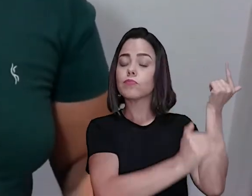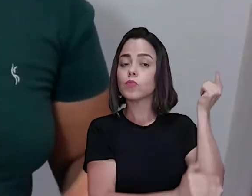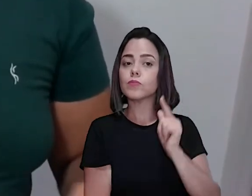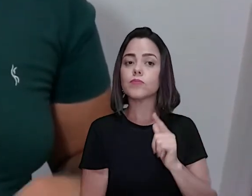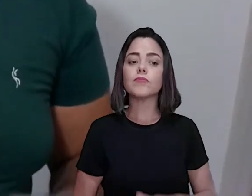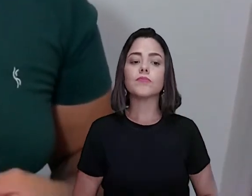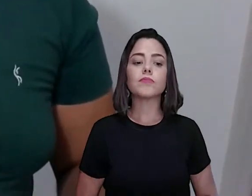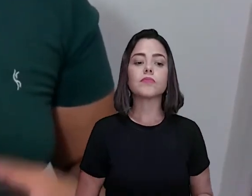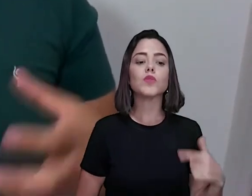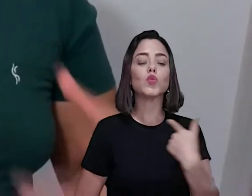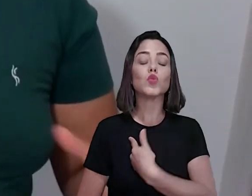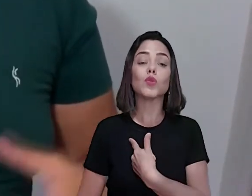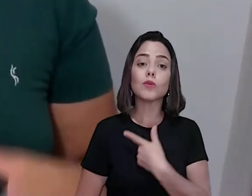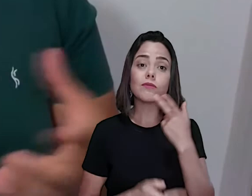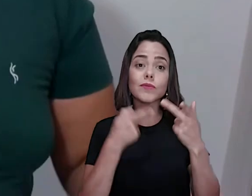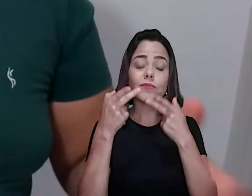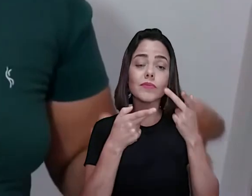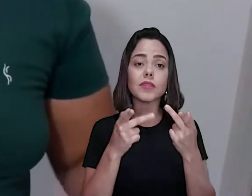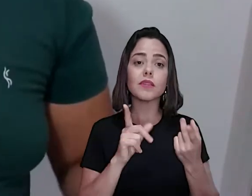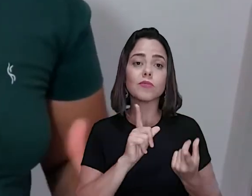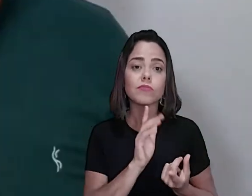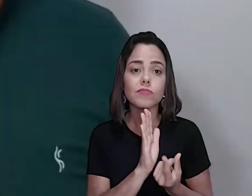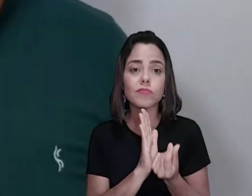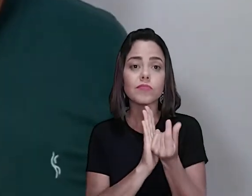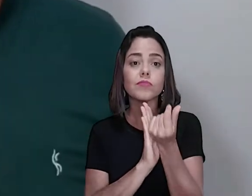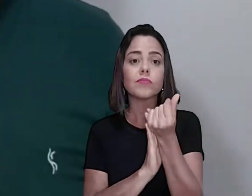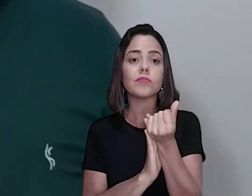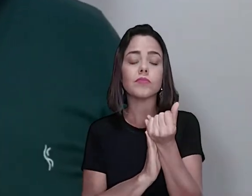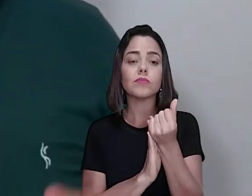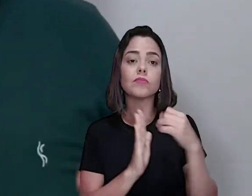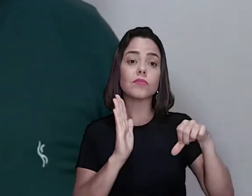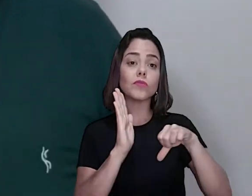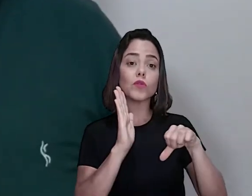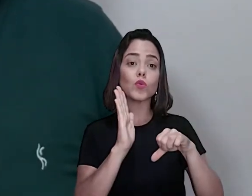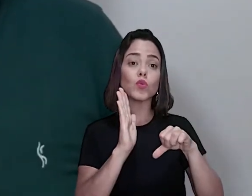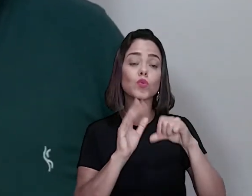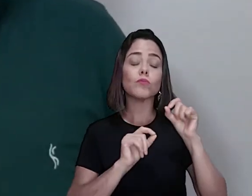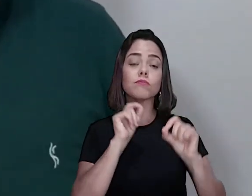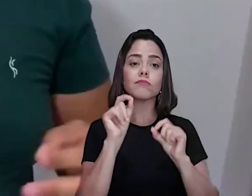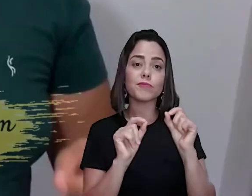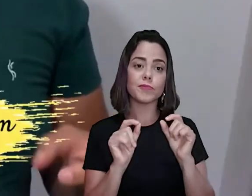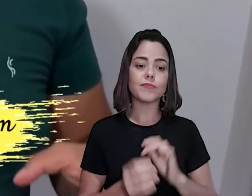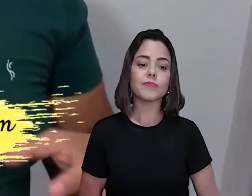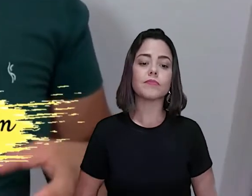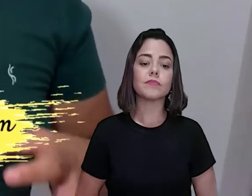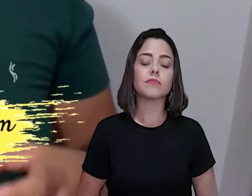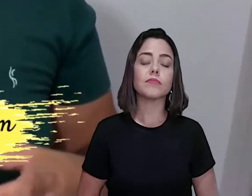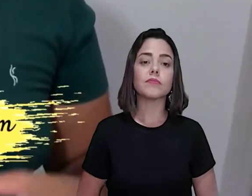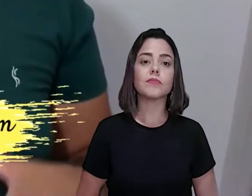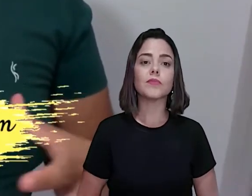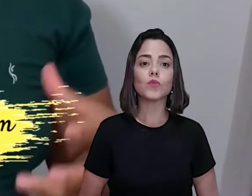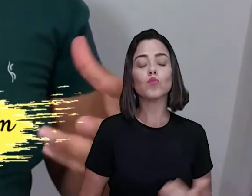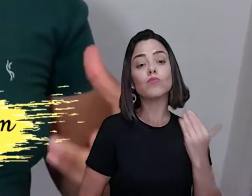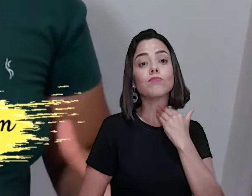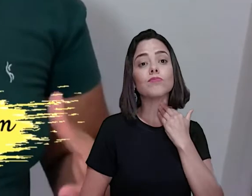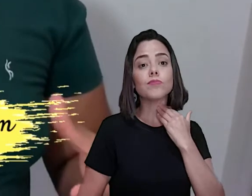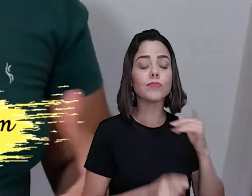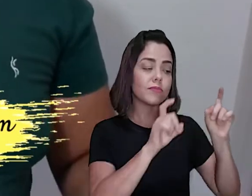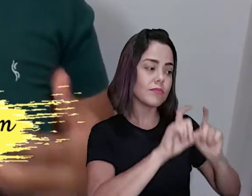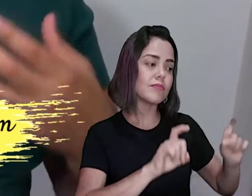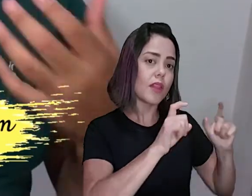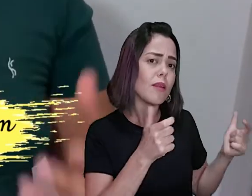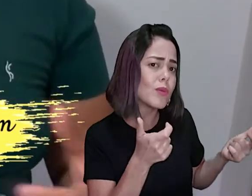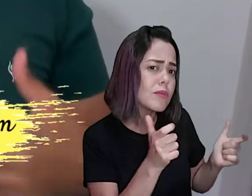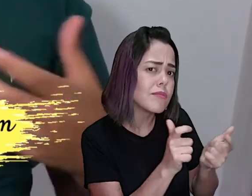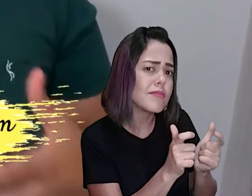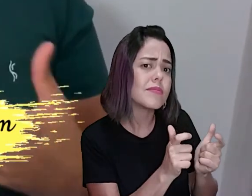E já que a gente está falando em lucro, em rentabilidade, o nono ponto é justamente sobre isso. Os bancos digitais, por serem menores